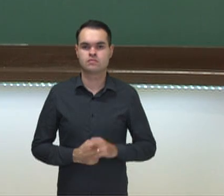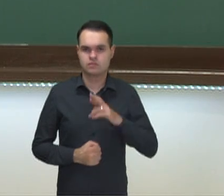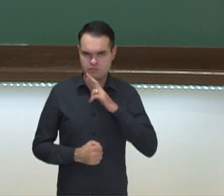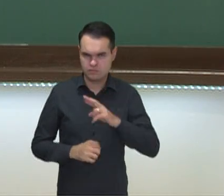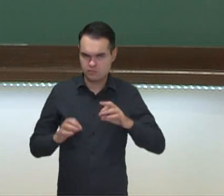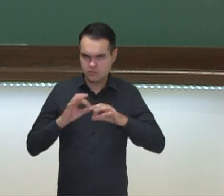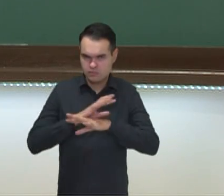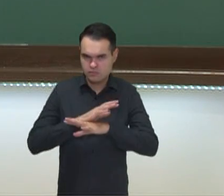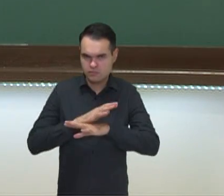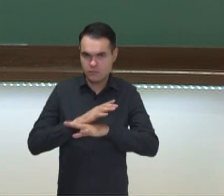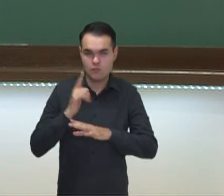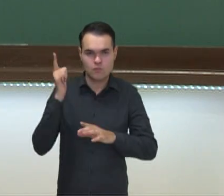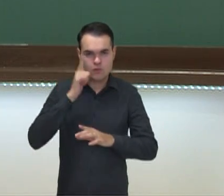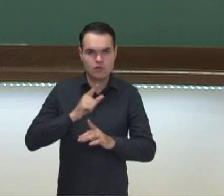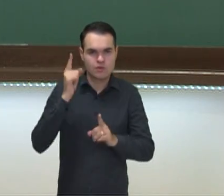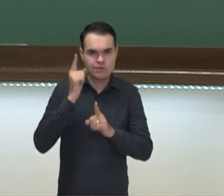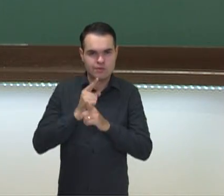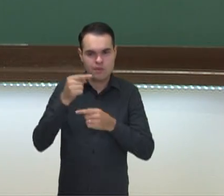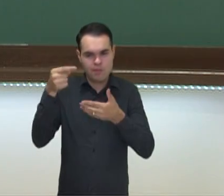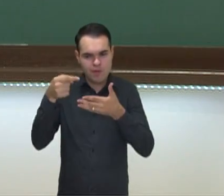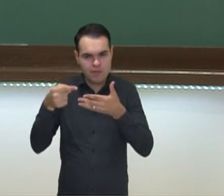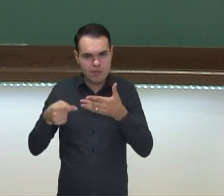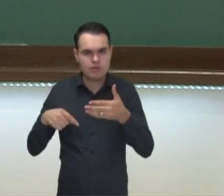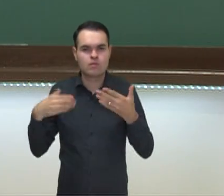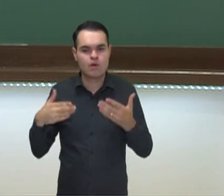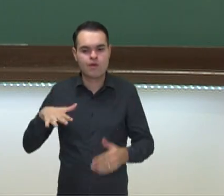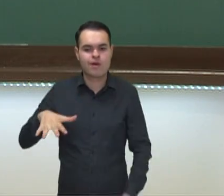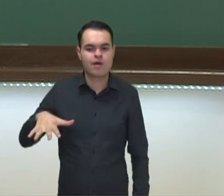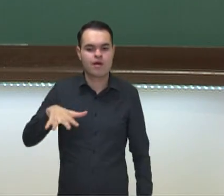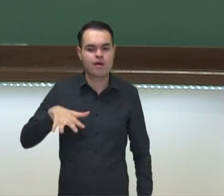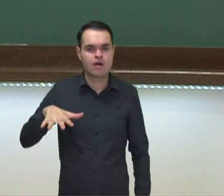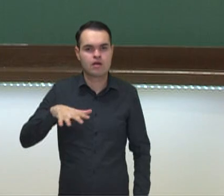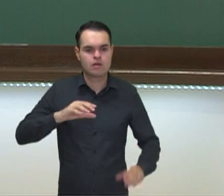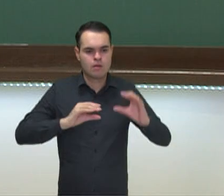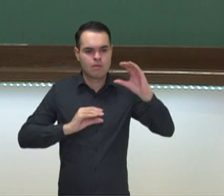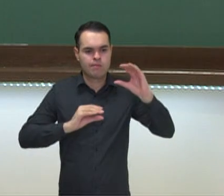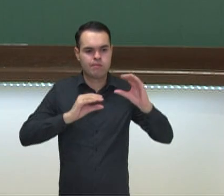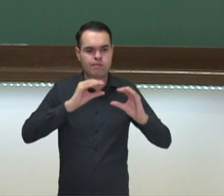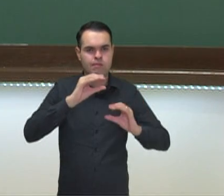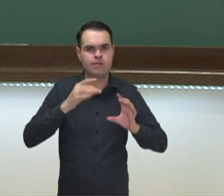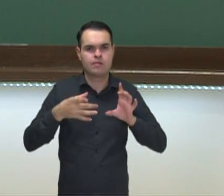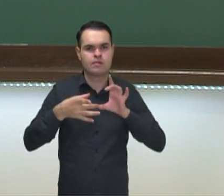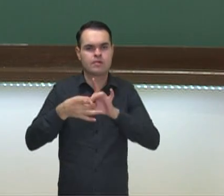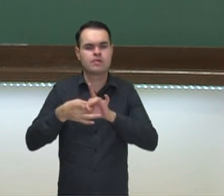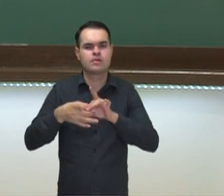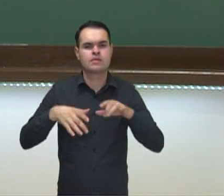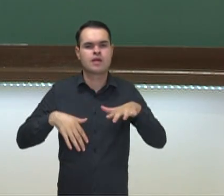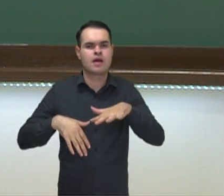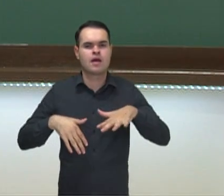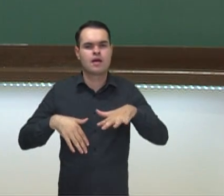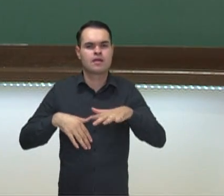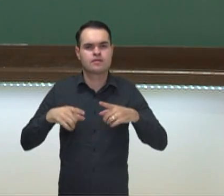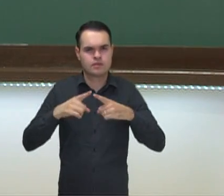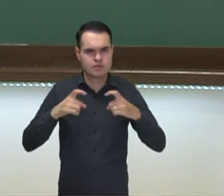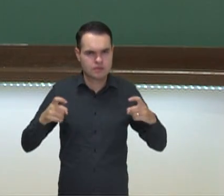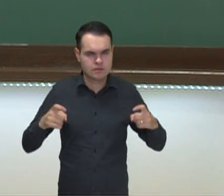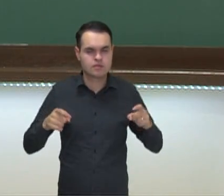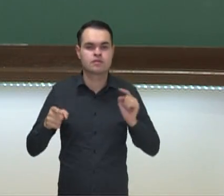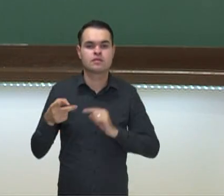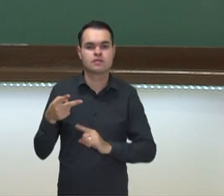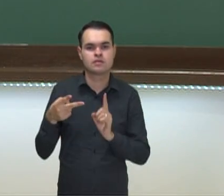Respondeu? Conseguiu encontrar, pensar em qual área a convecção está ligada, qual área da ciência? E